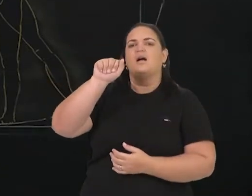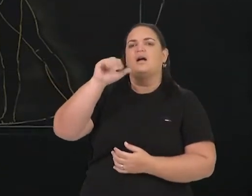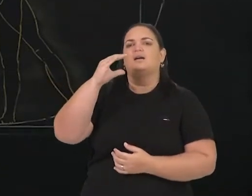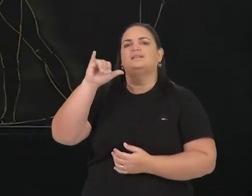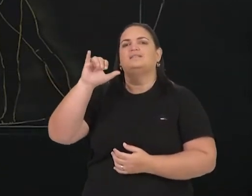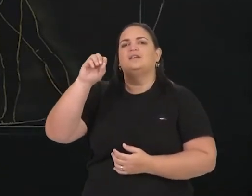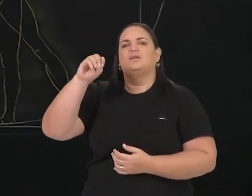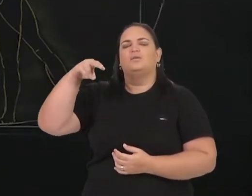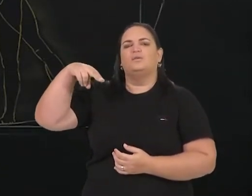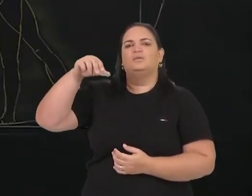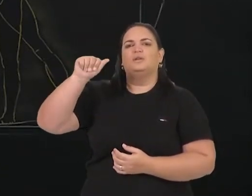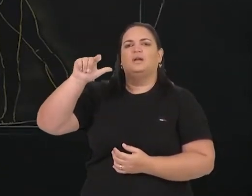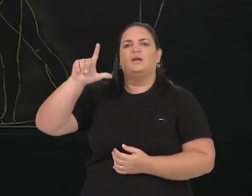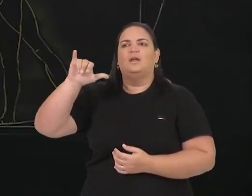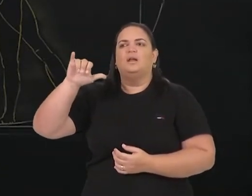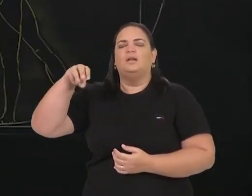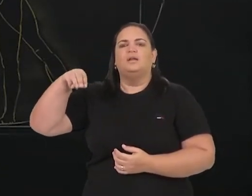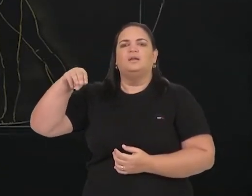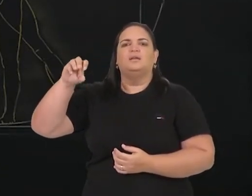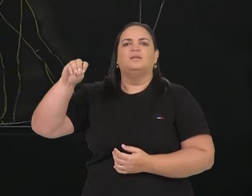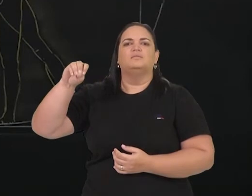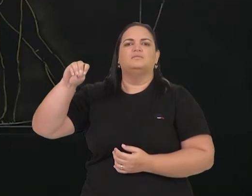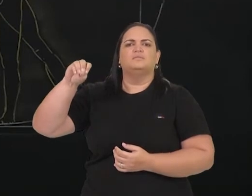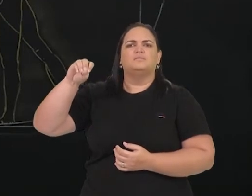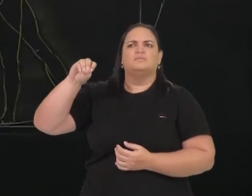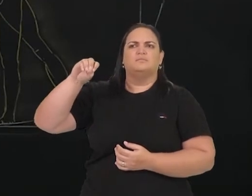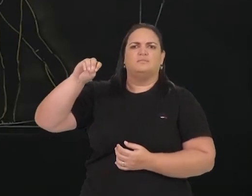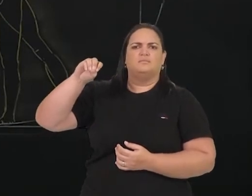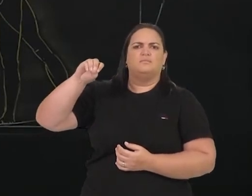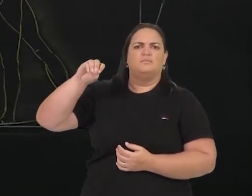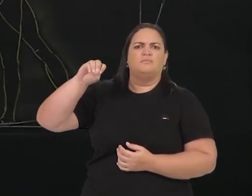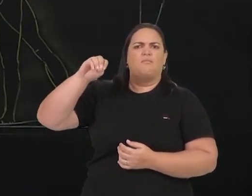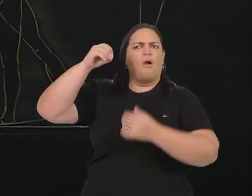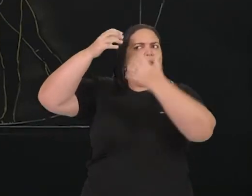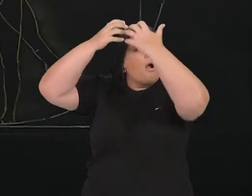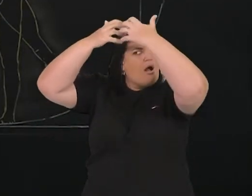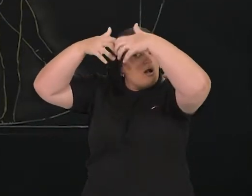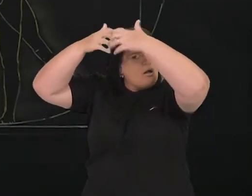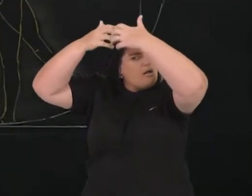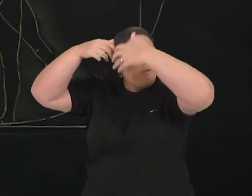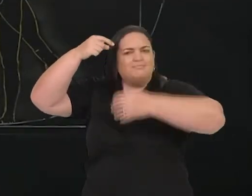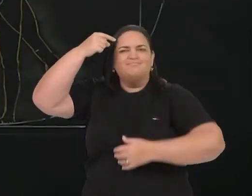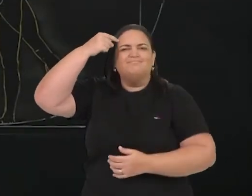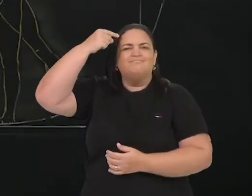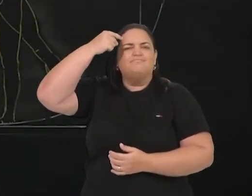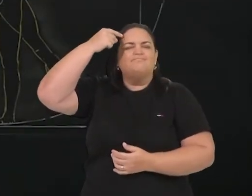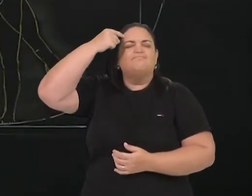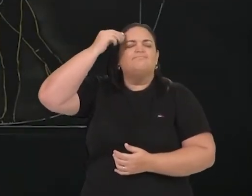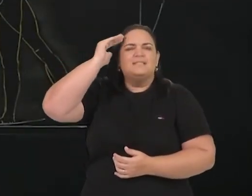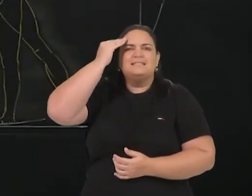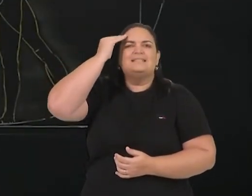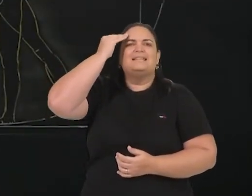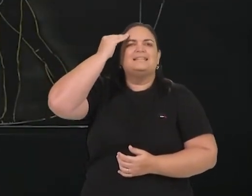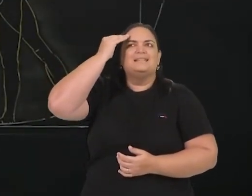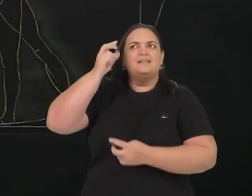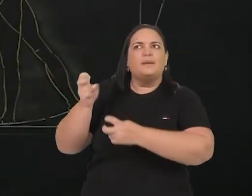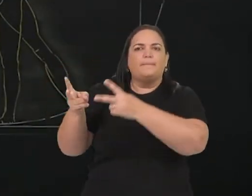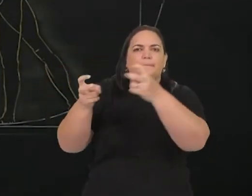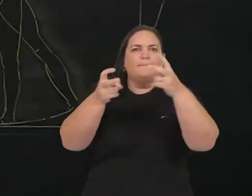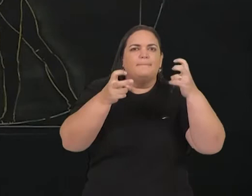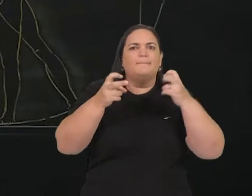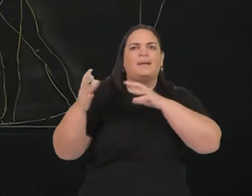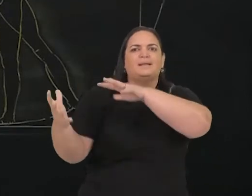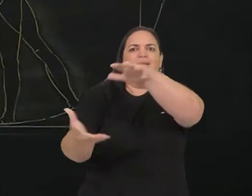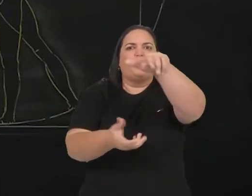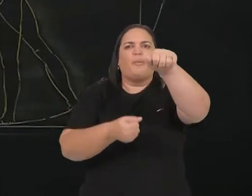Hoje trabalhamos muito com as palavras, vou usar aqui de novo. Racionalismo está ligado à razão, a entender o mundo pelo